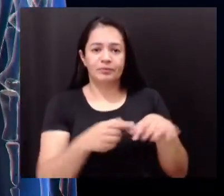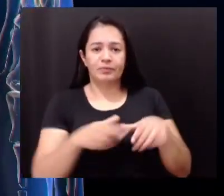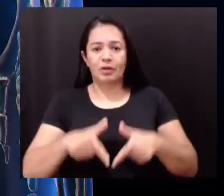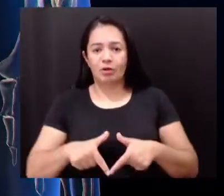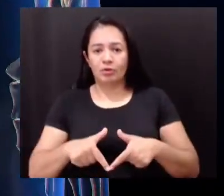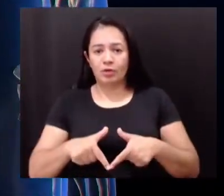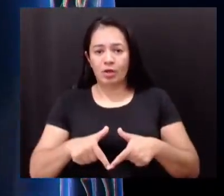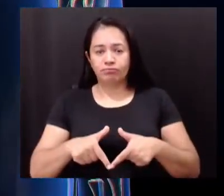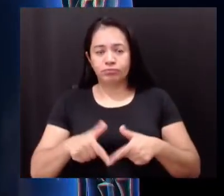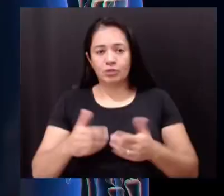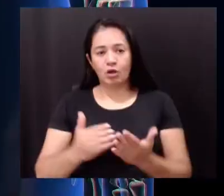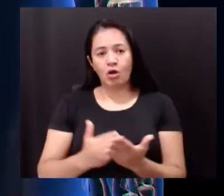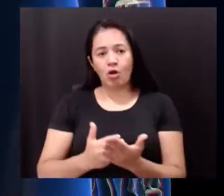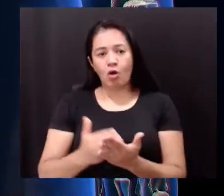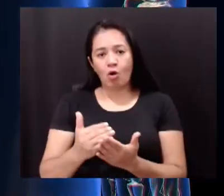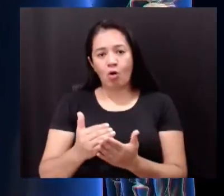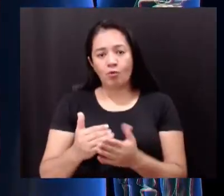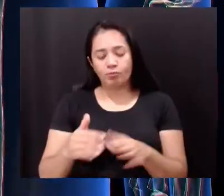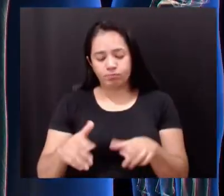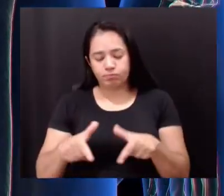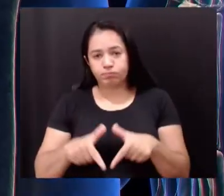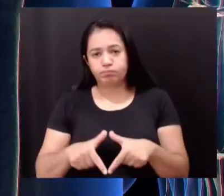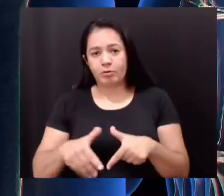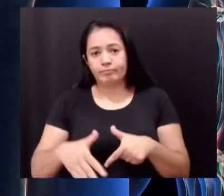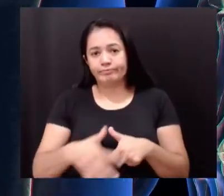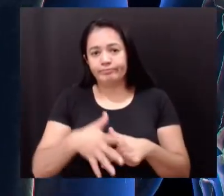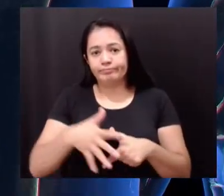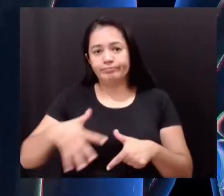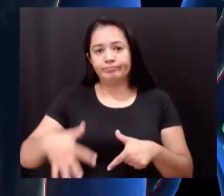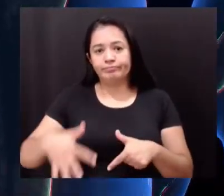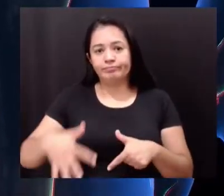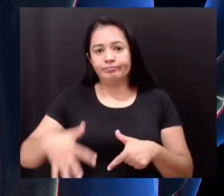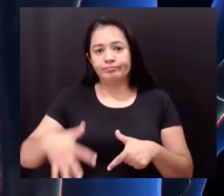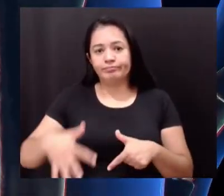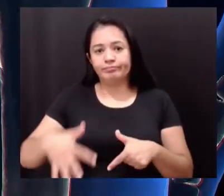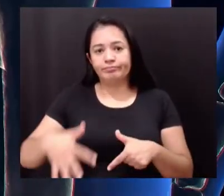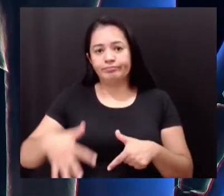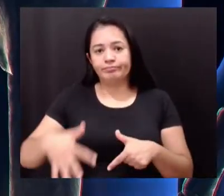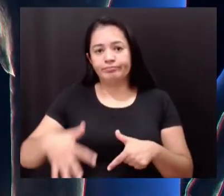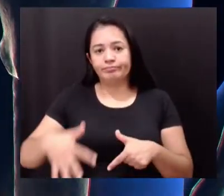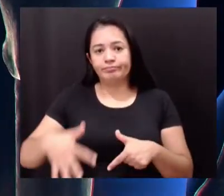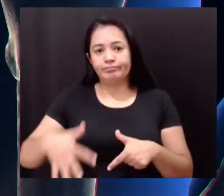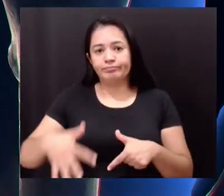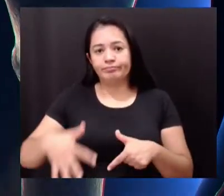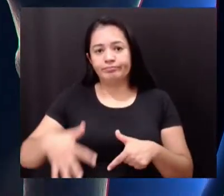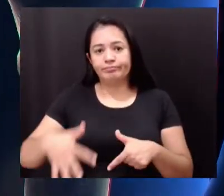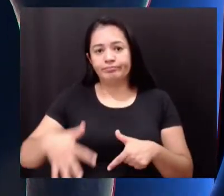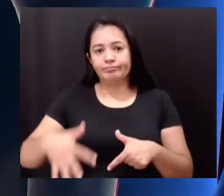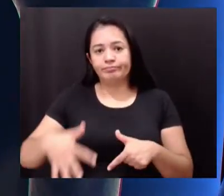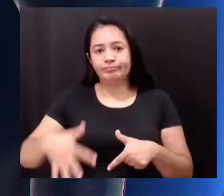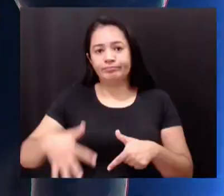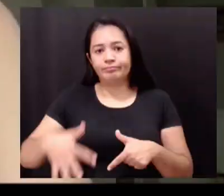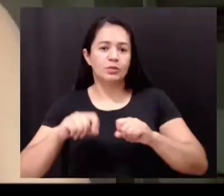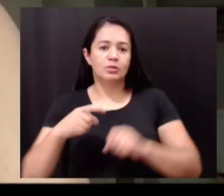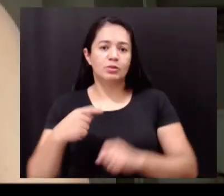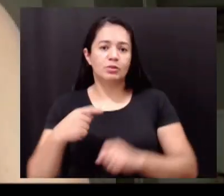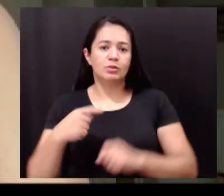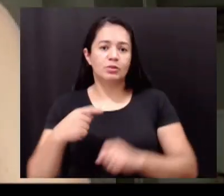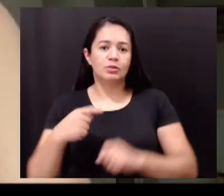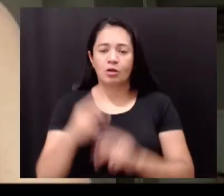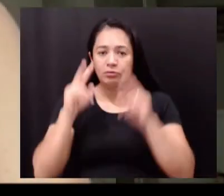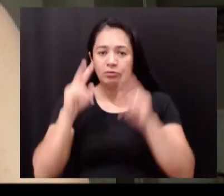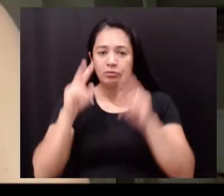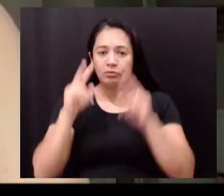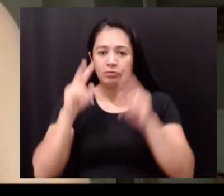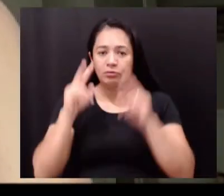comumente nessa região, na zona de transformação, em que é passível da gente visualizar através do exame